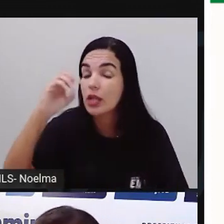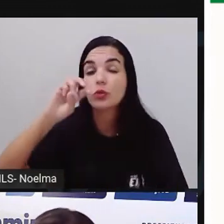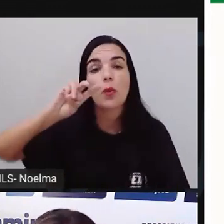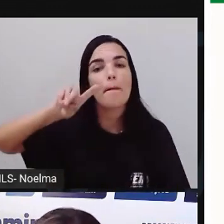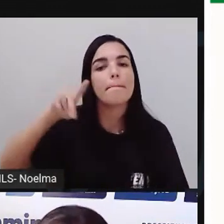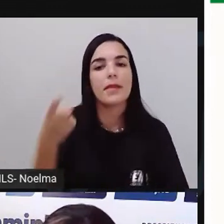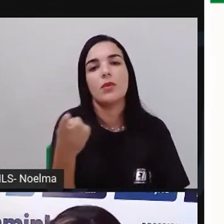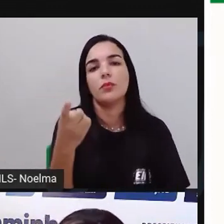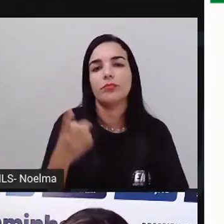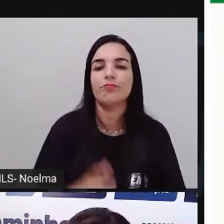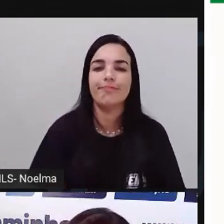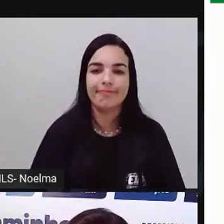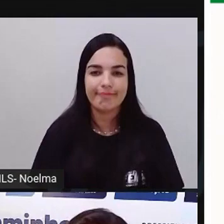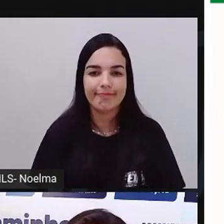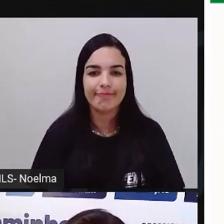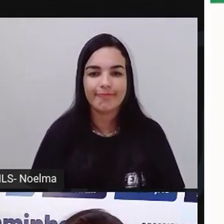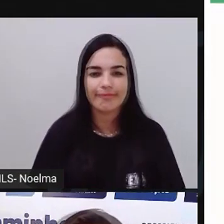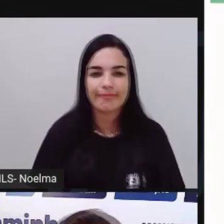500.000.